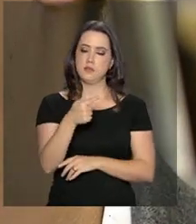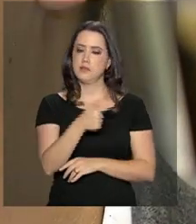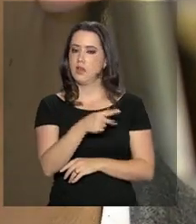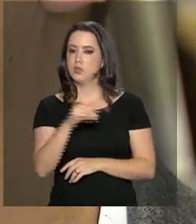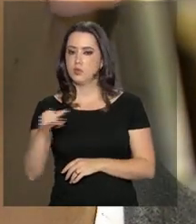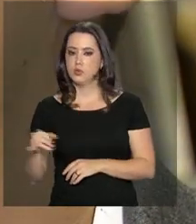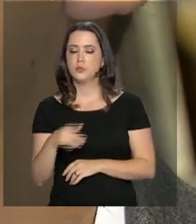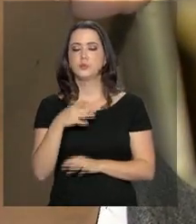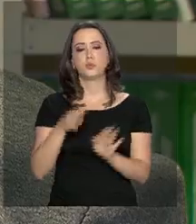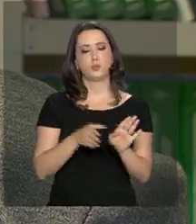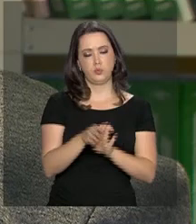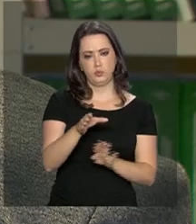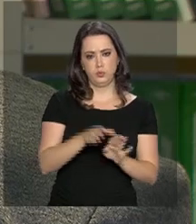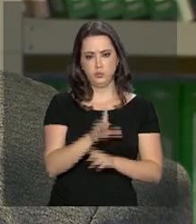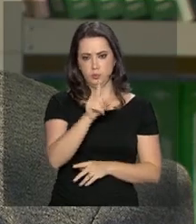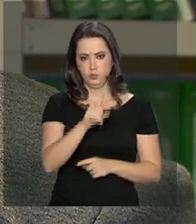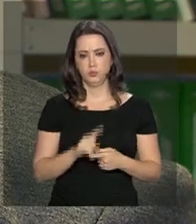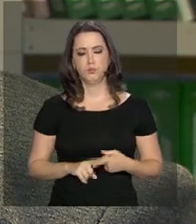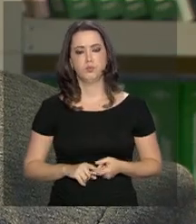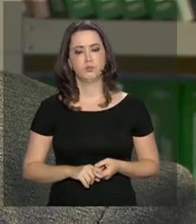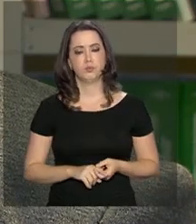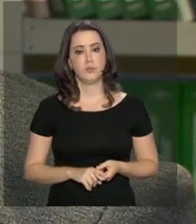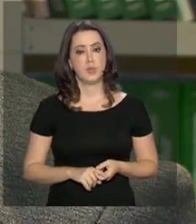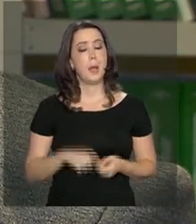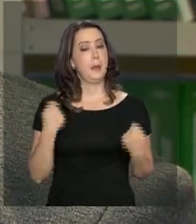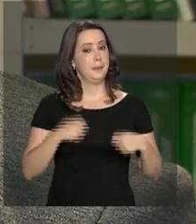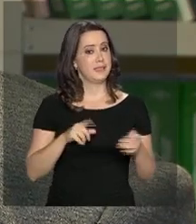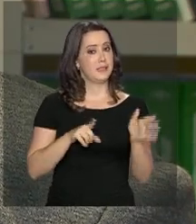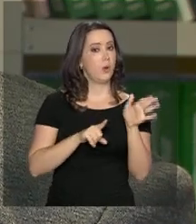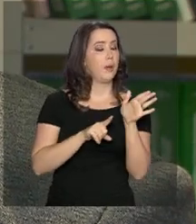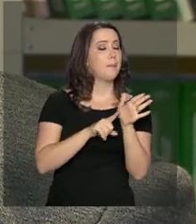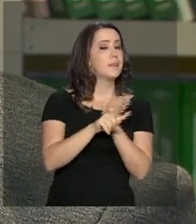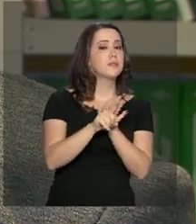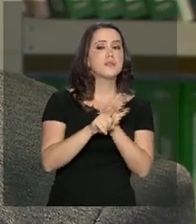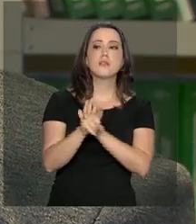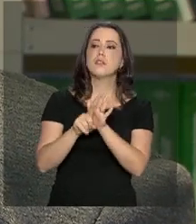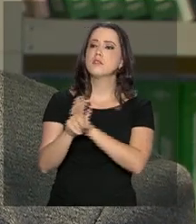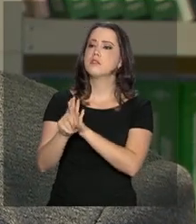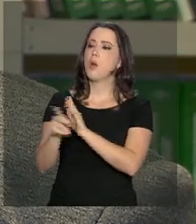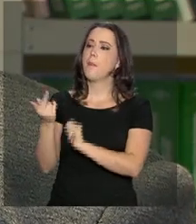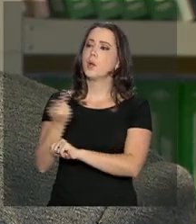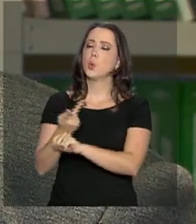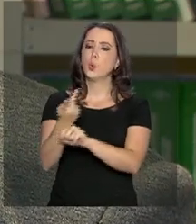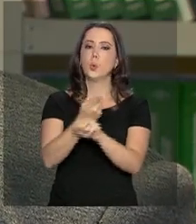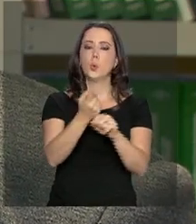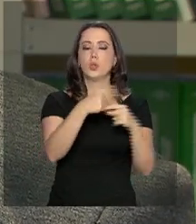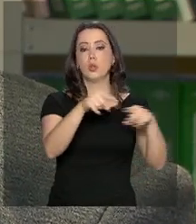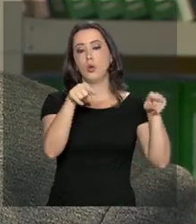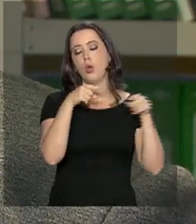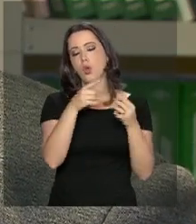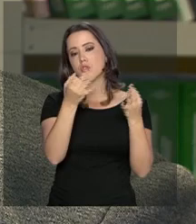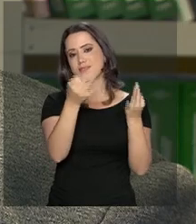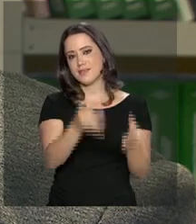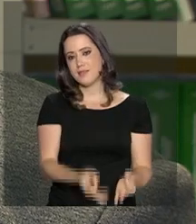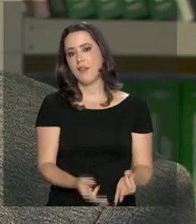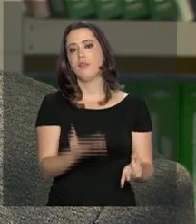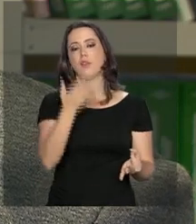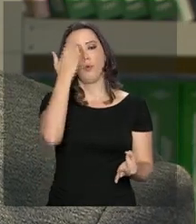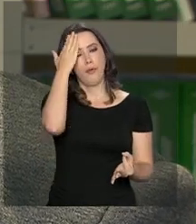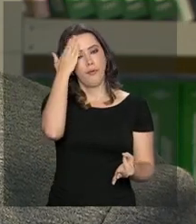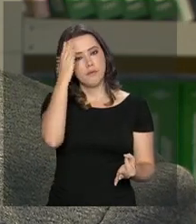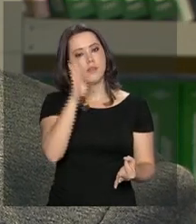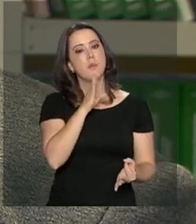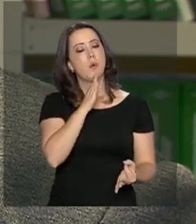dicas para o consumidor. É importante que o consumidor pesquise antes de fazer a sua compra. Que ele compre em lojas confiáveis, que já tenha alguma